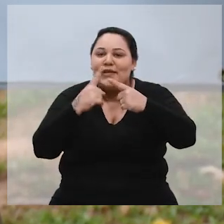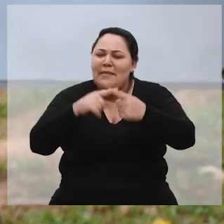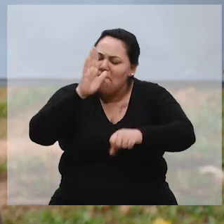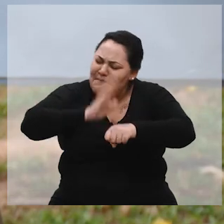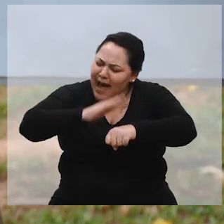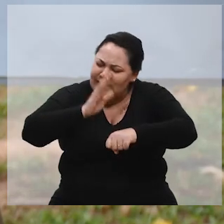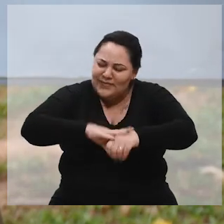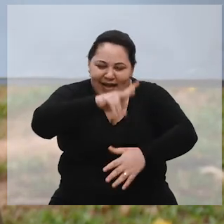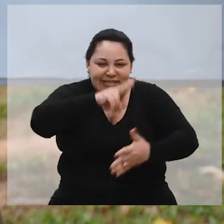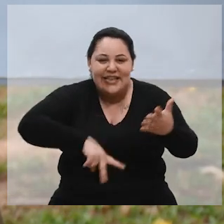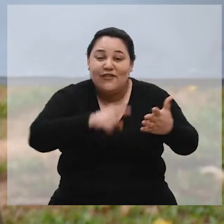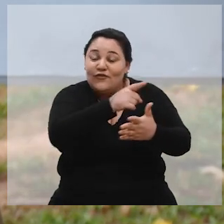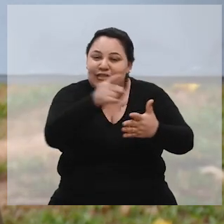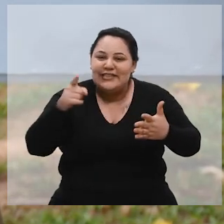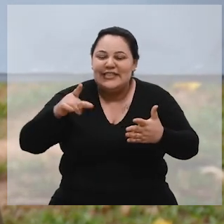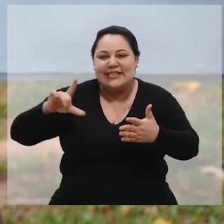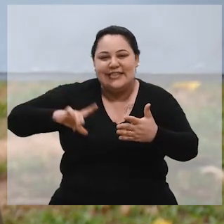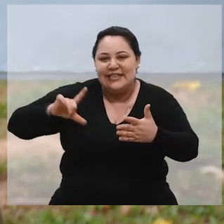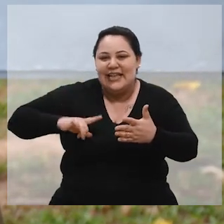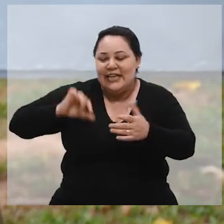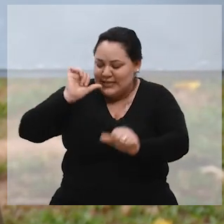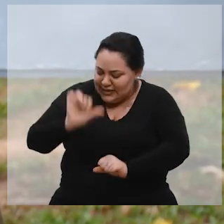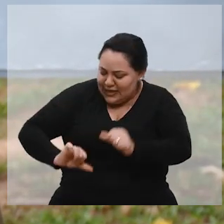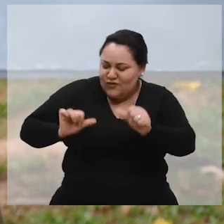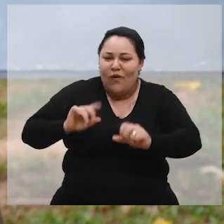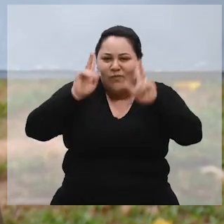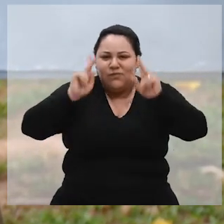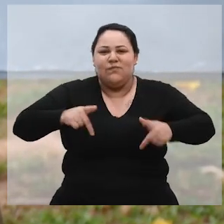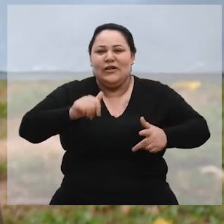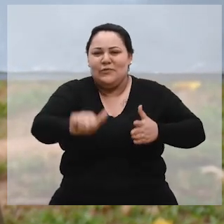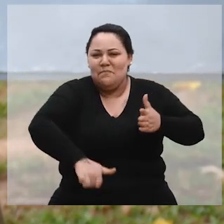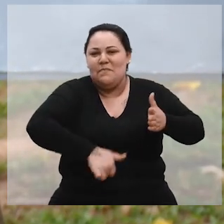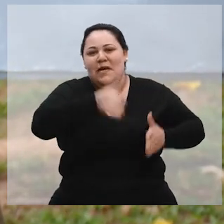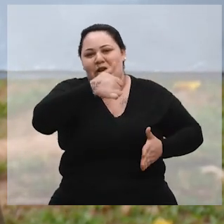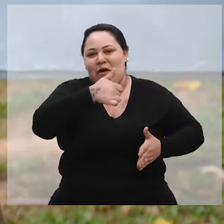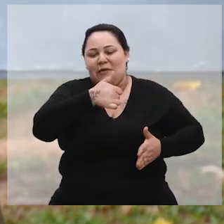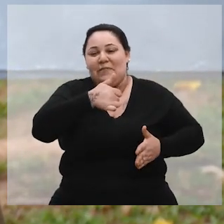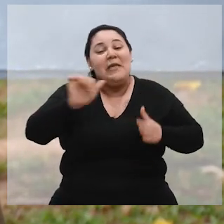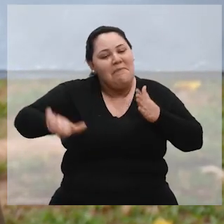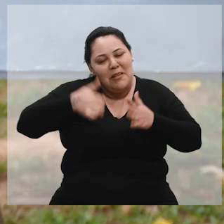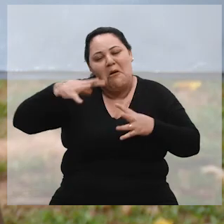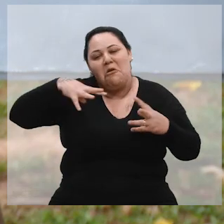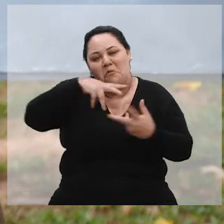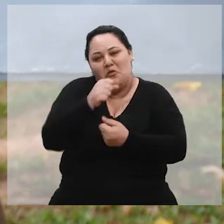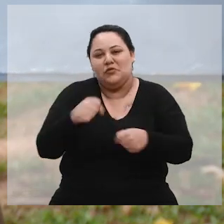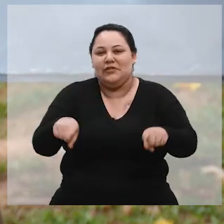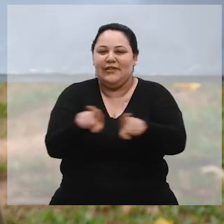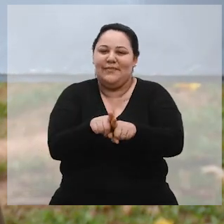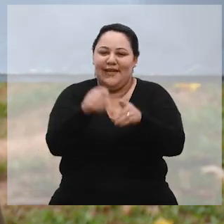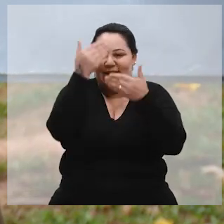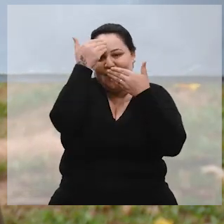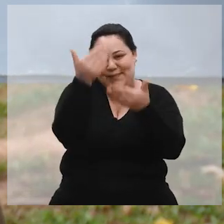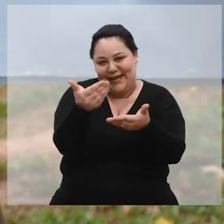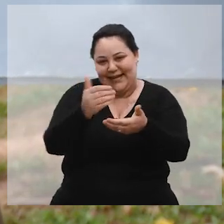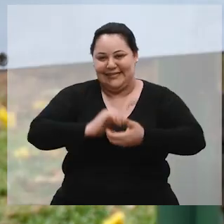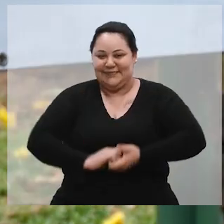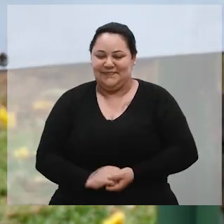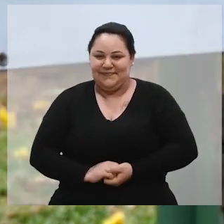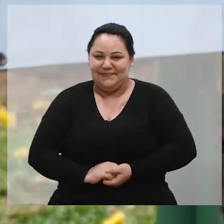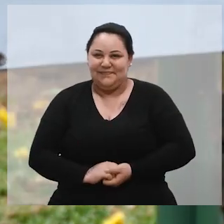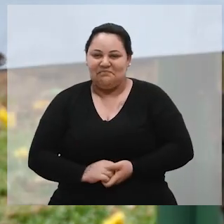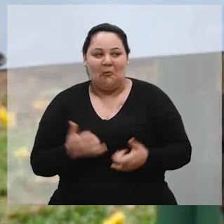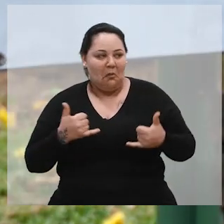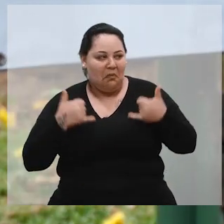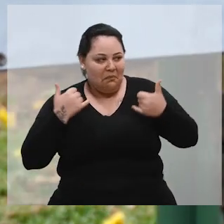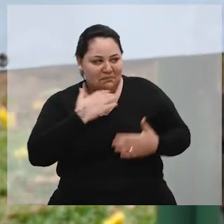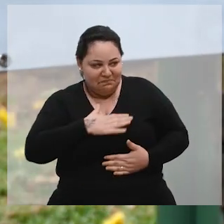vocês lerem, mais vocês se tornam humanos e melhoram o nosso mundo. Obrigada. A honra